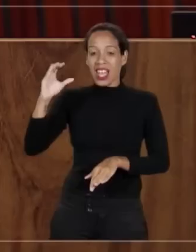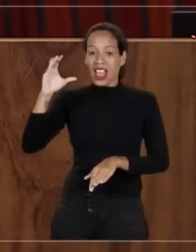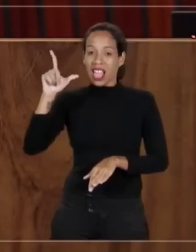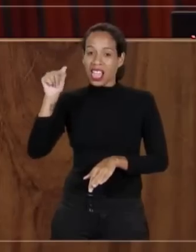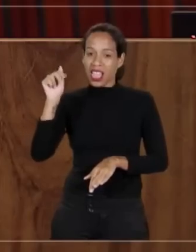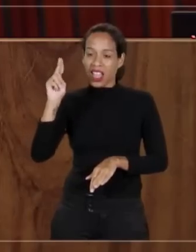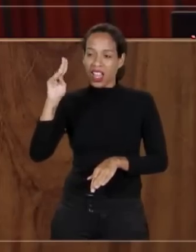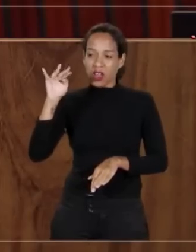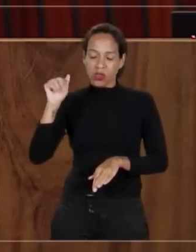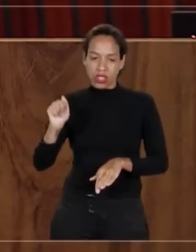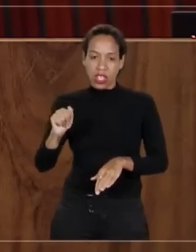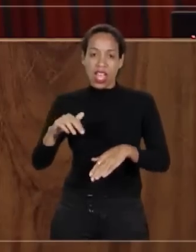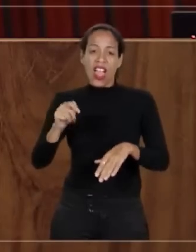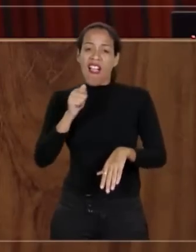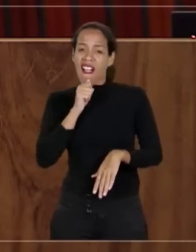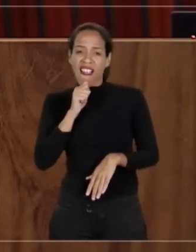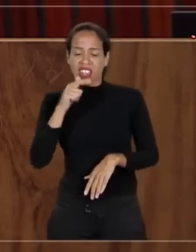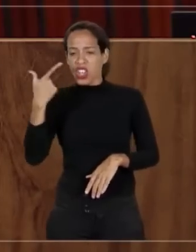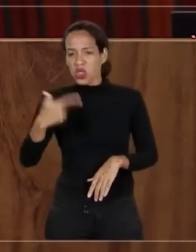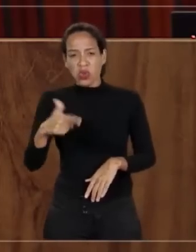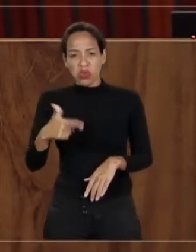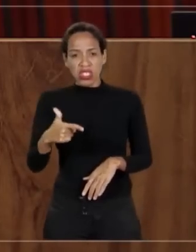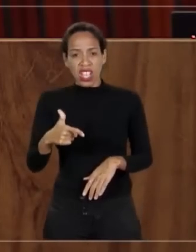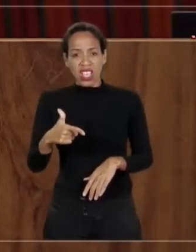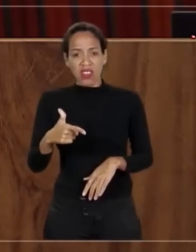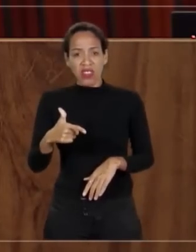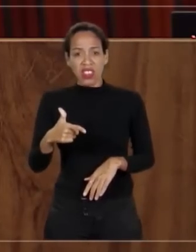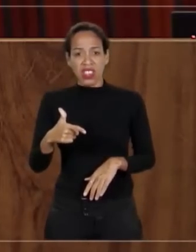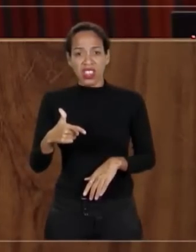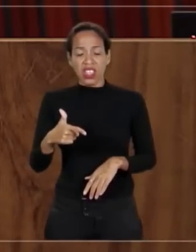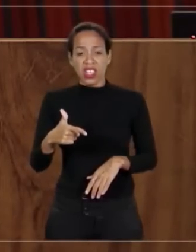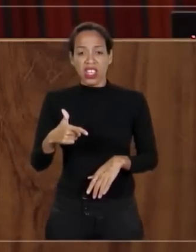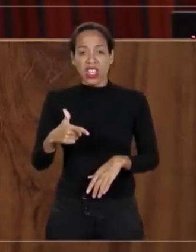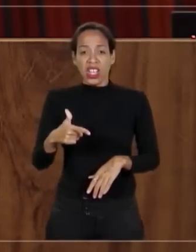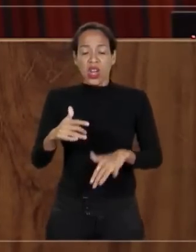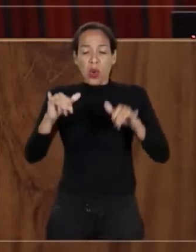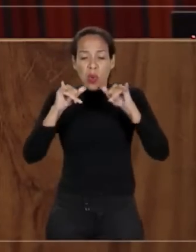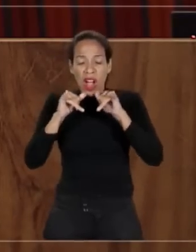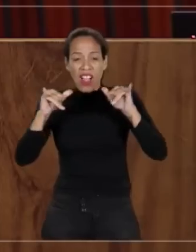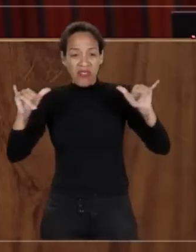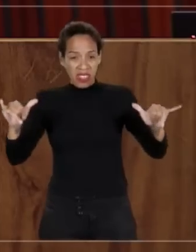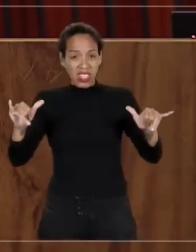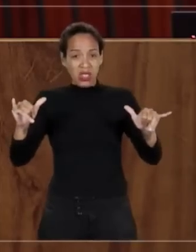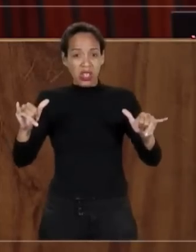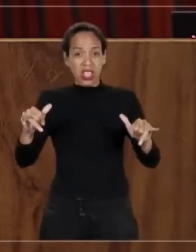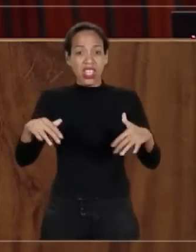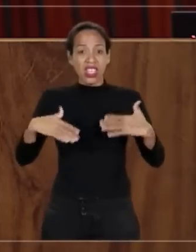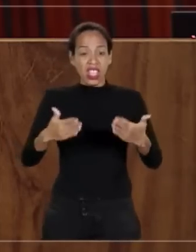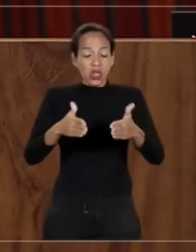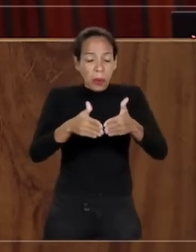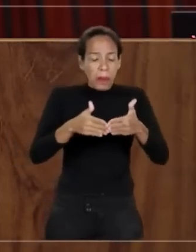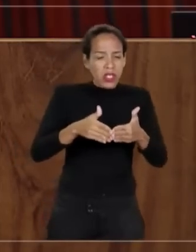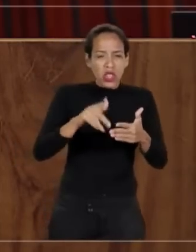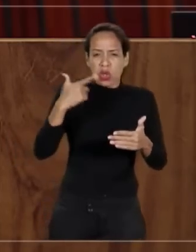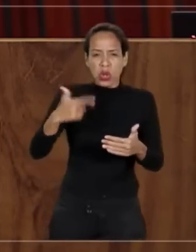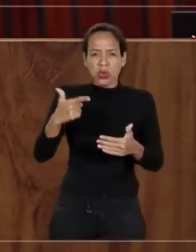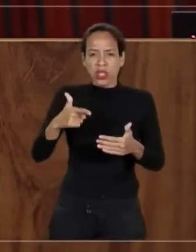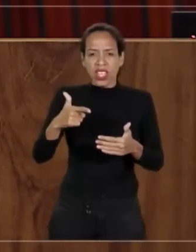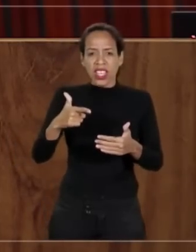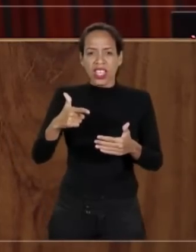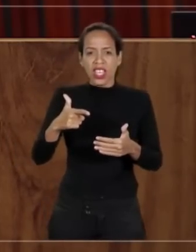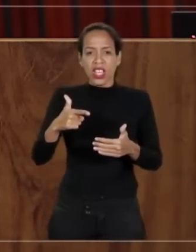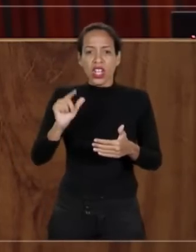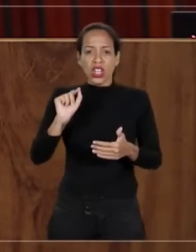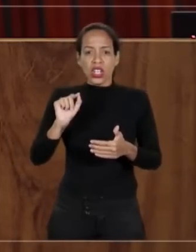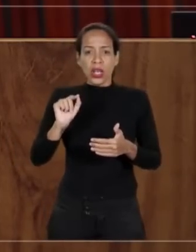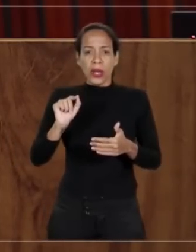1/10/2022. Ainda que não tivesse havido esse prévio pronunciamento, nítido que a causa de pedido não envolve alegação